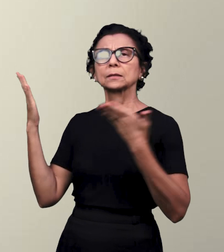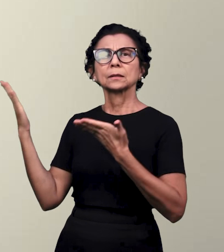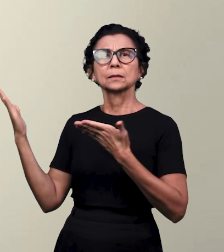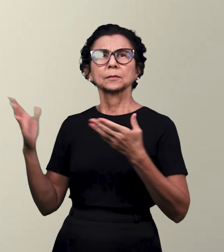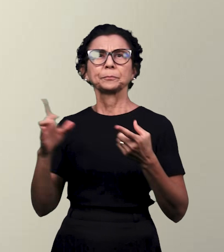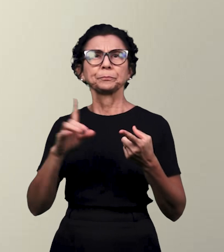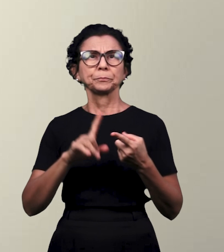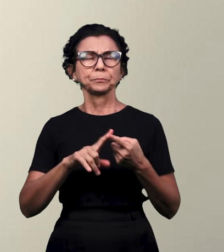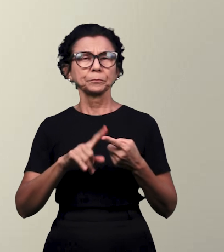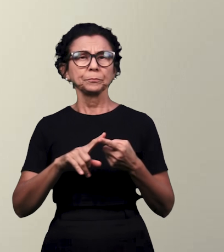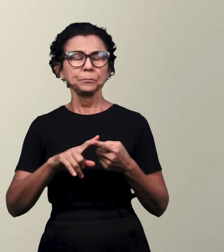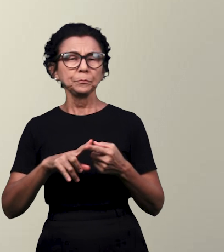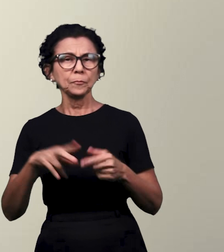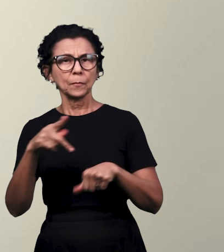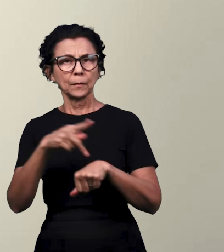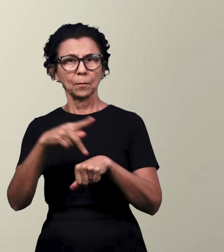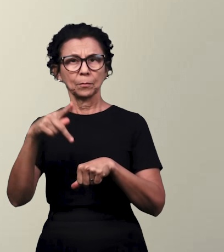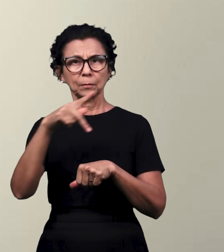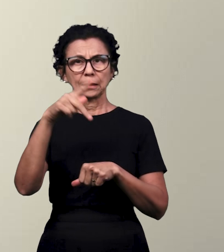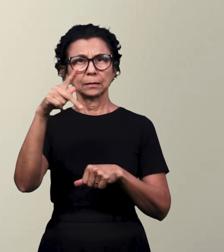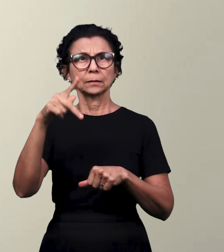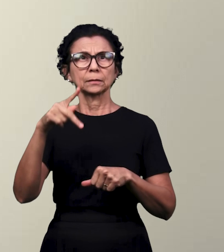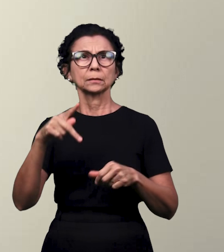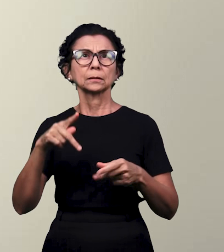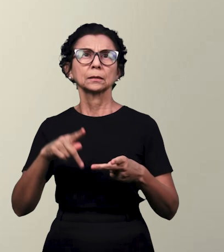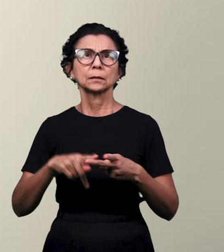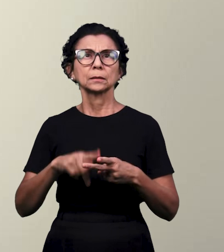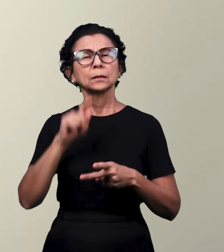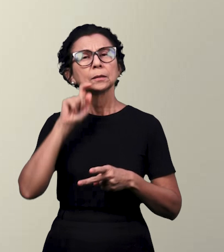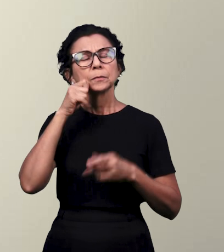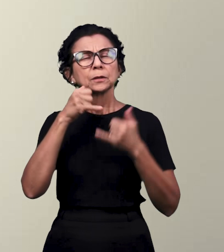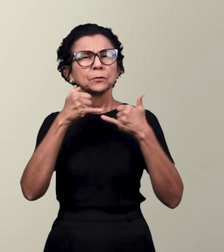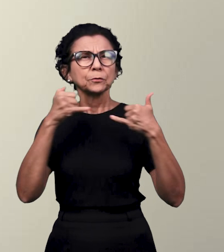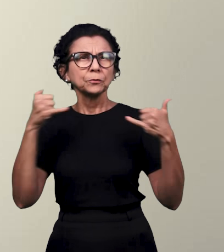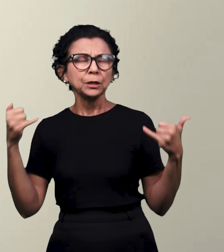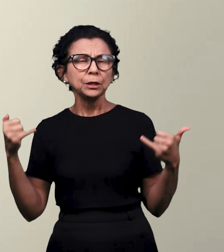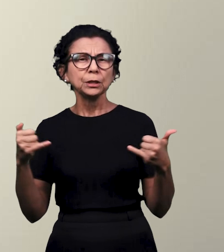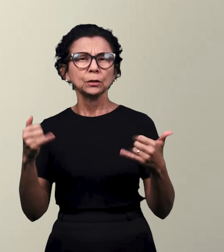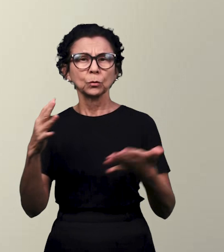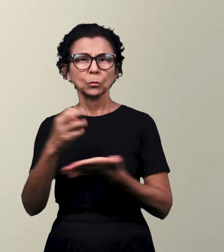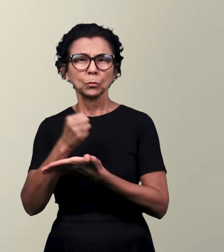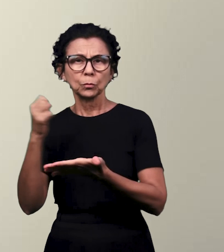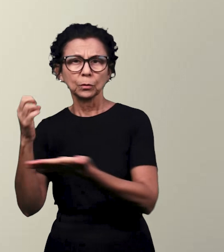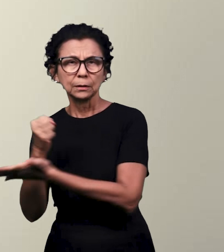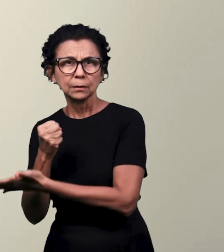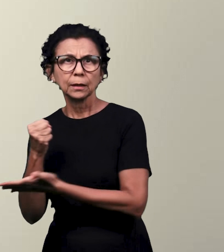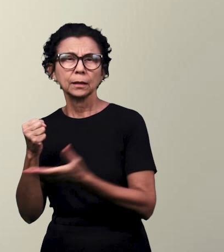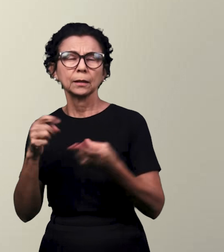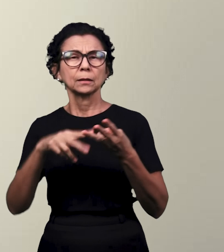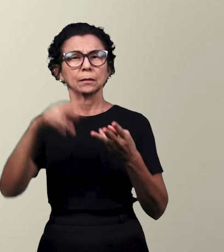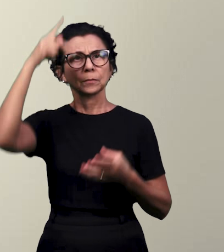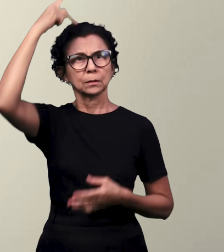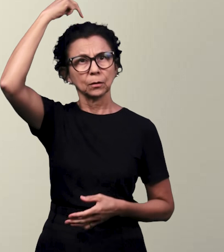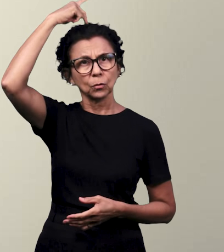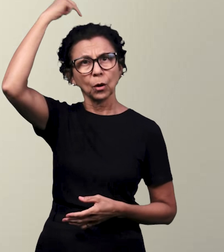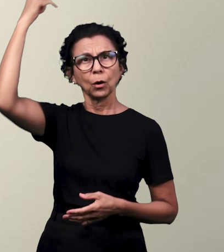primeira delas era a Páscoa, a segunda os pães ázimos, as primícias,